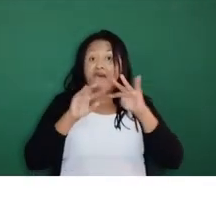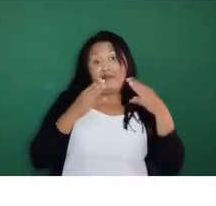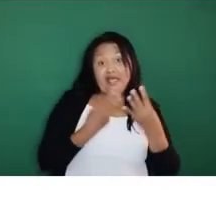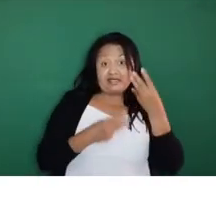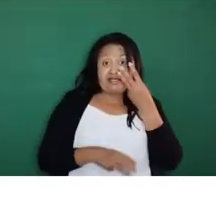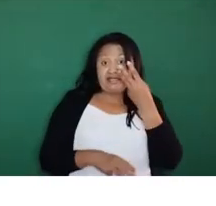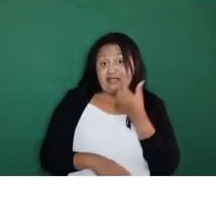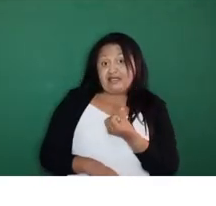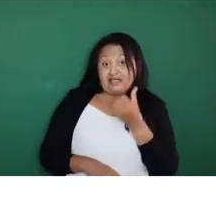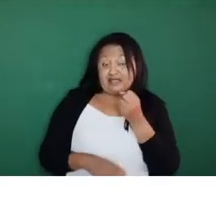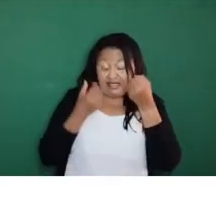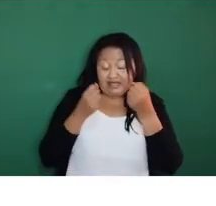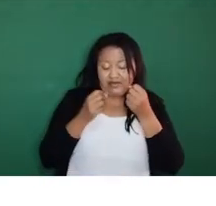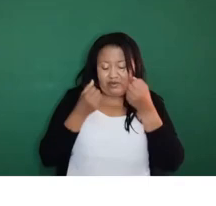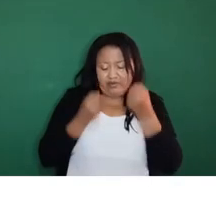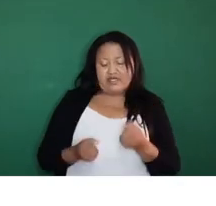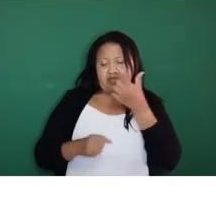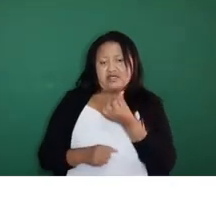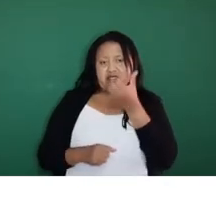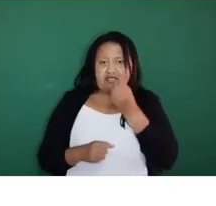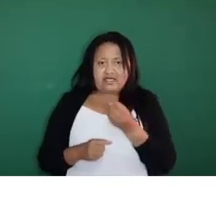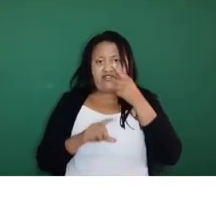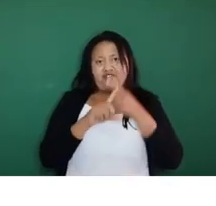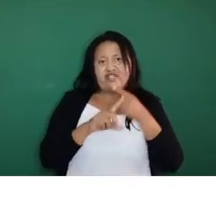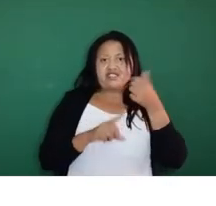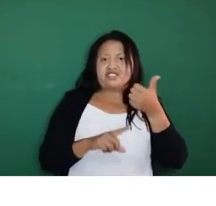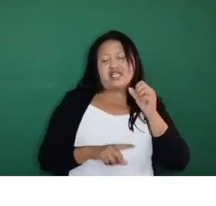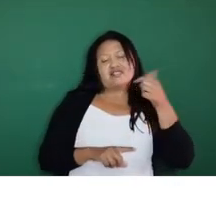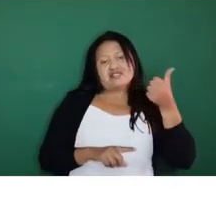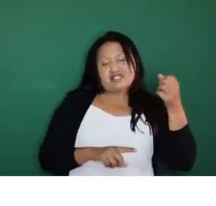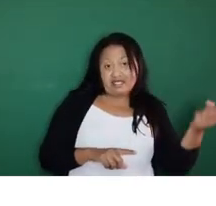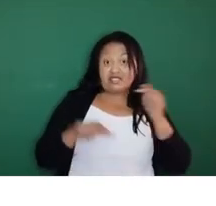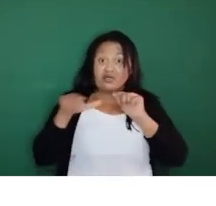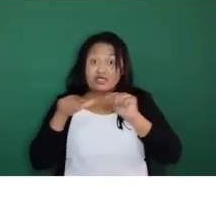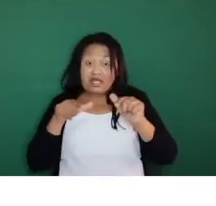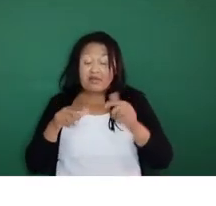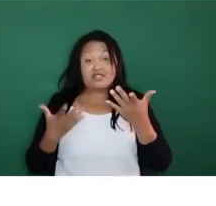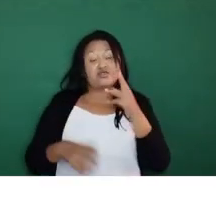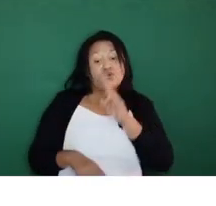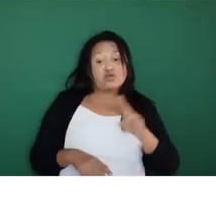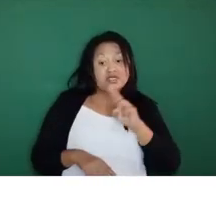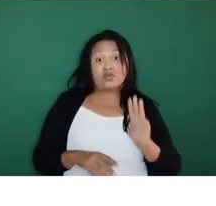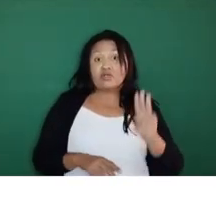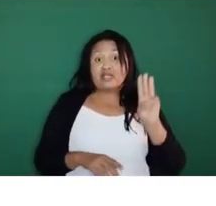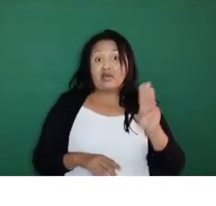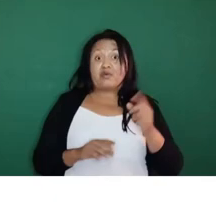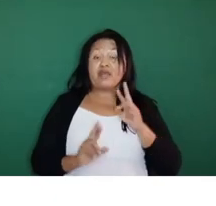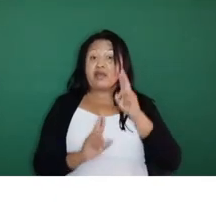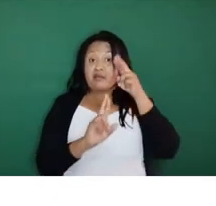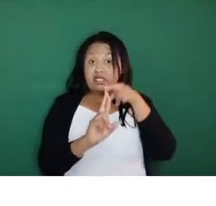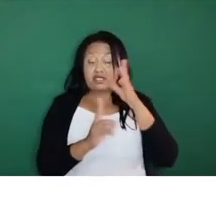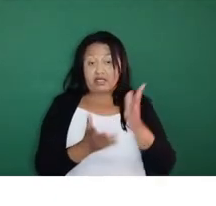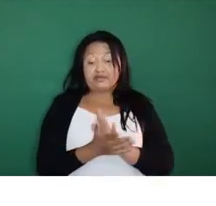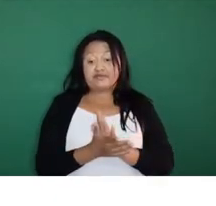peso é 60 x 10 600 assim o trabalho que é que eu tô usando w para representá-lo